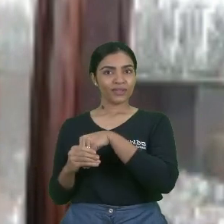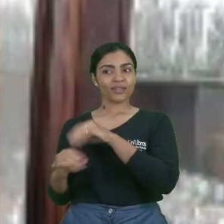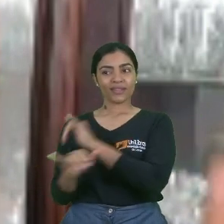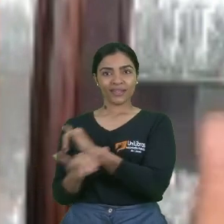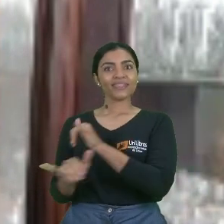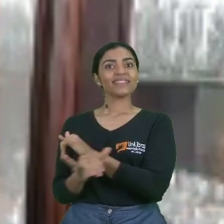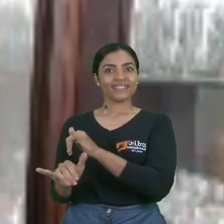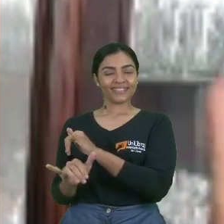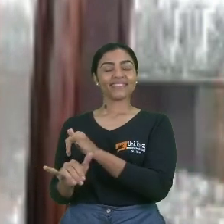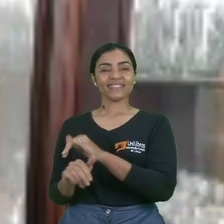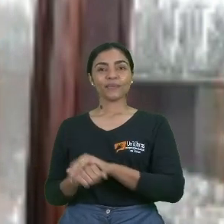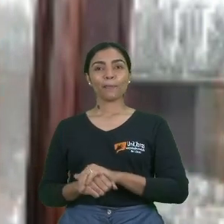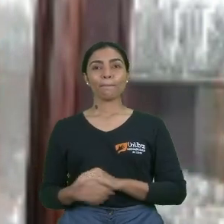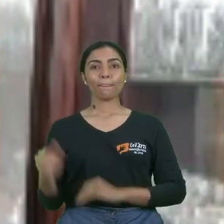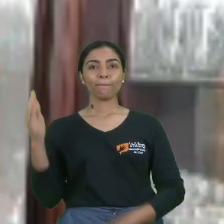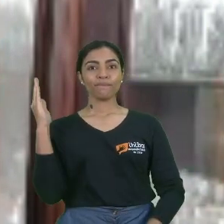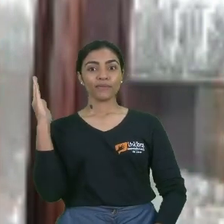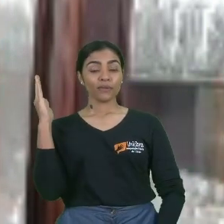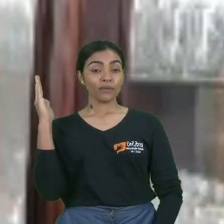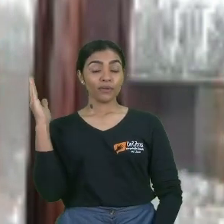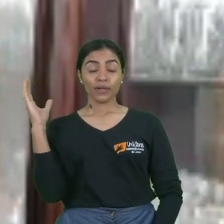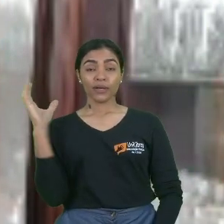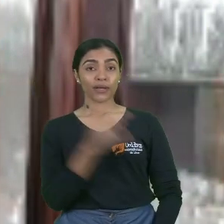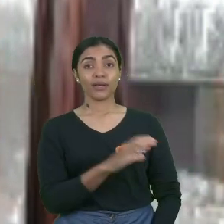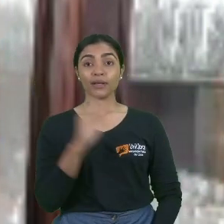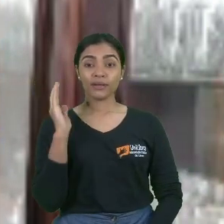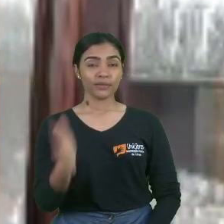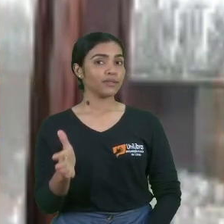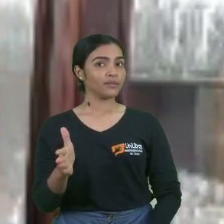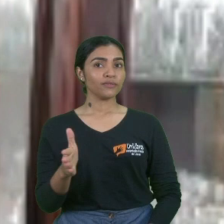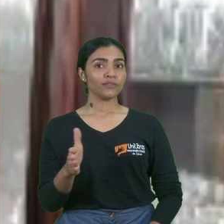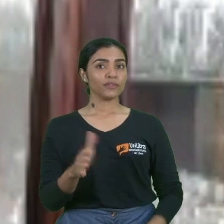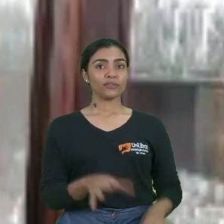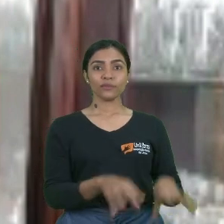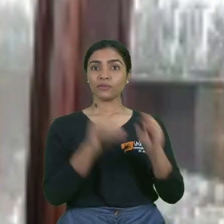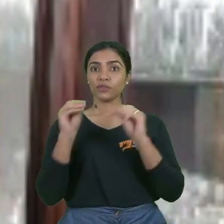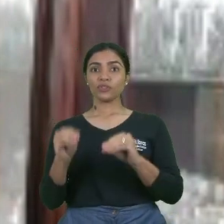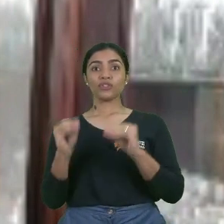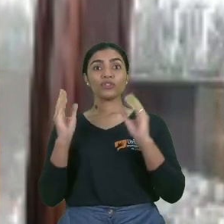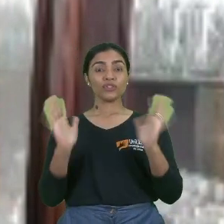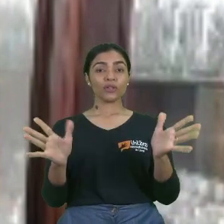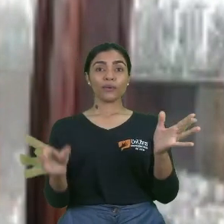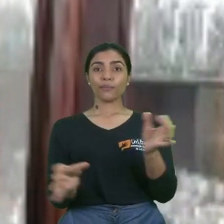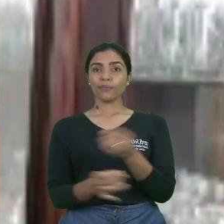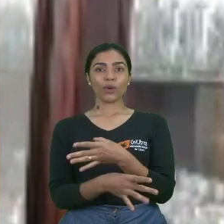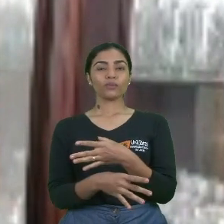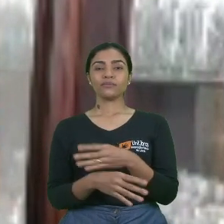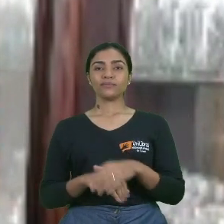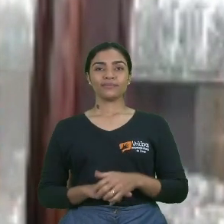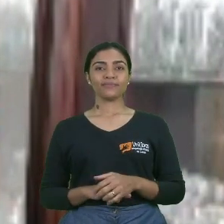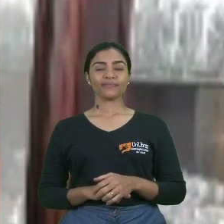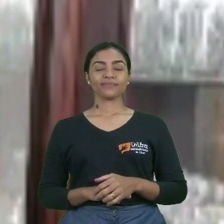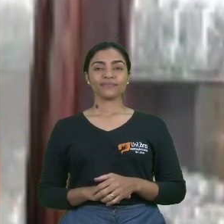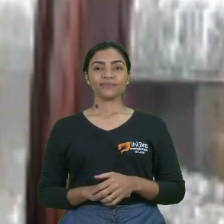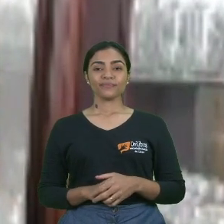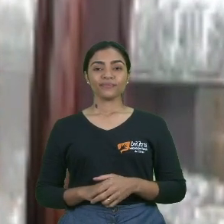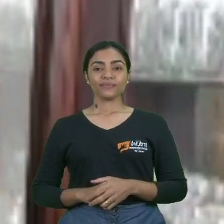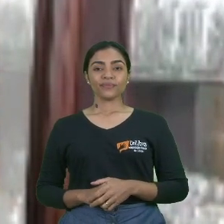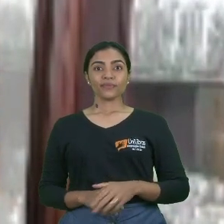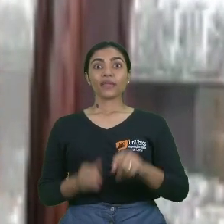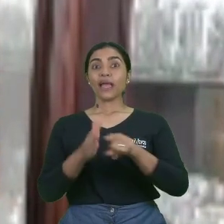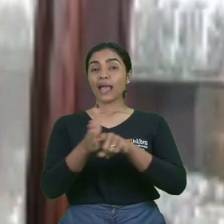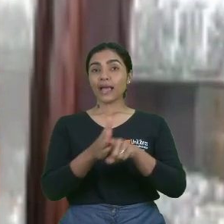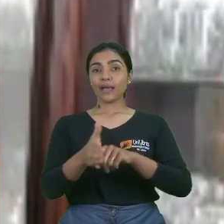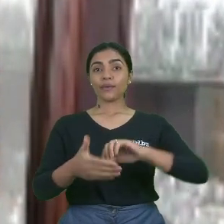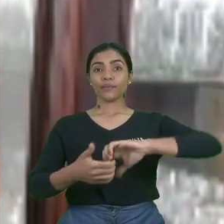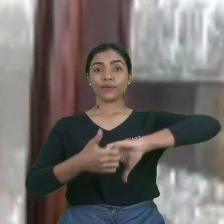acho que o instantâneo você tira é daquele jeito imóvel não é um momento e a pesquisa